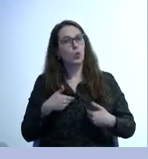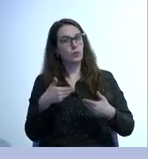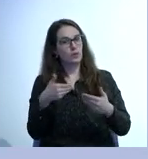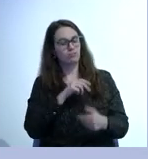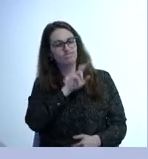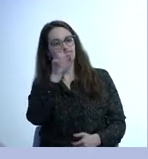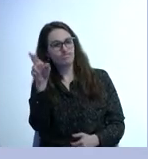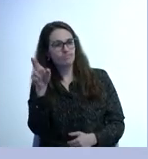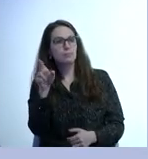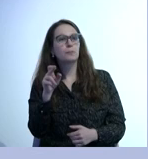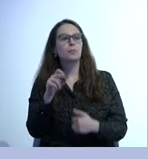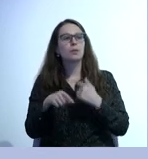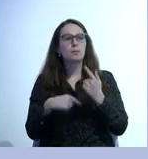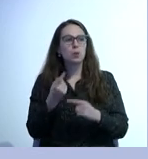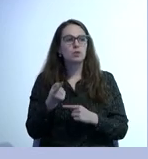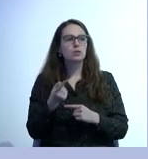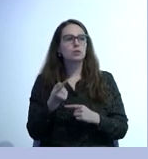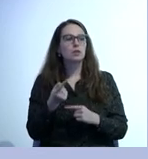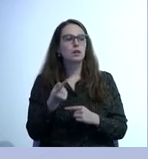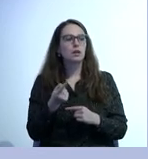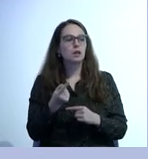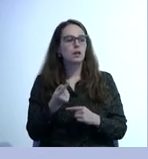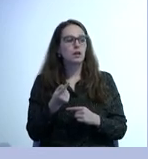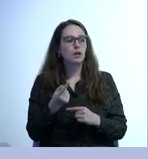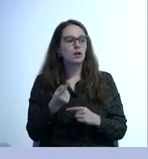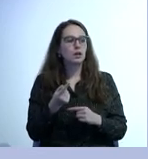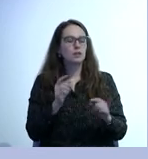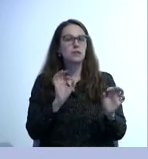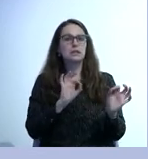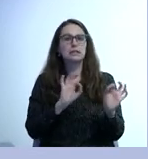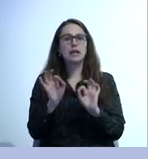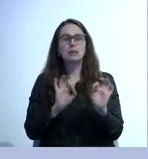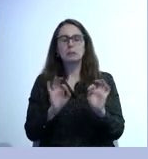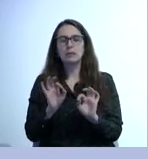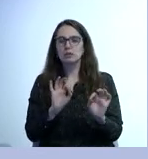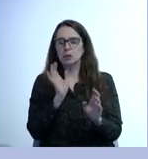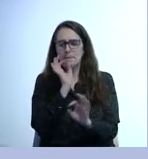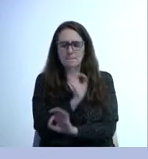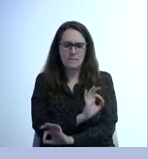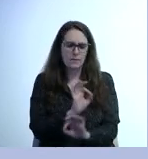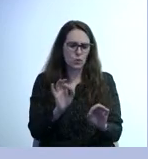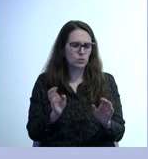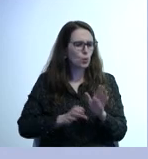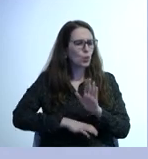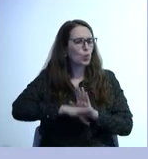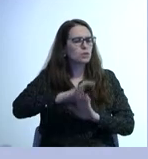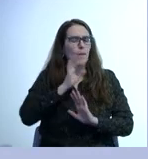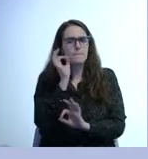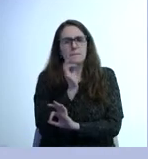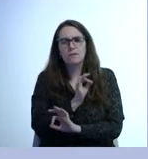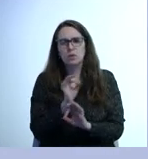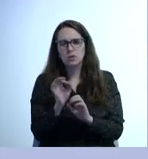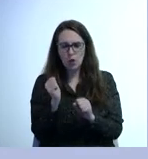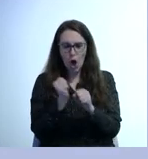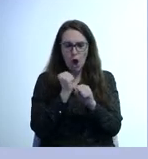depois com todas as condições, com um tratamento maravilhoso, com as obras